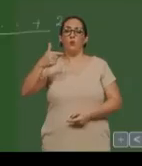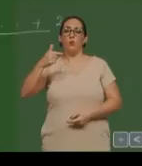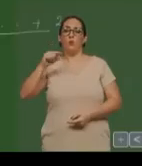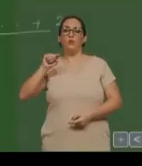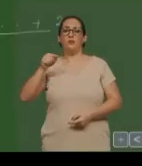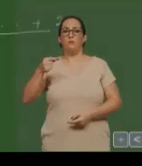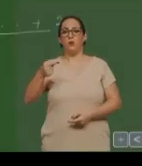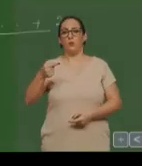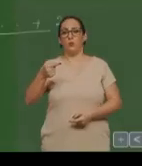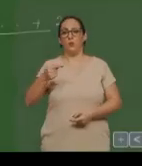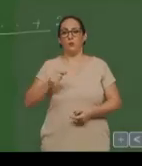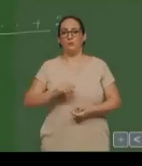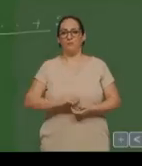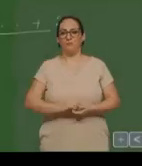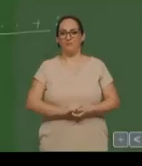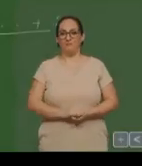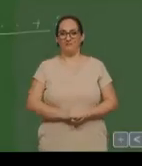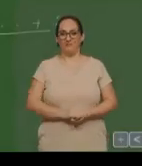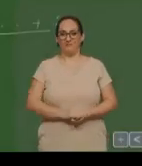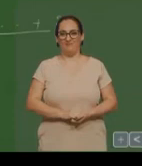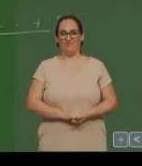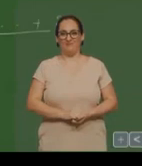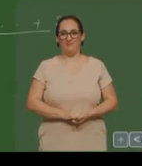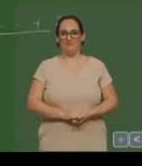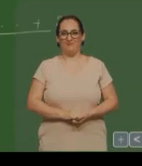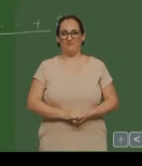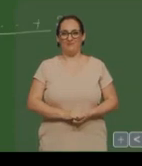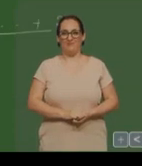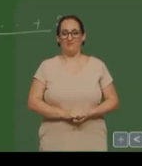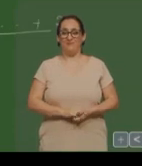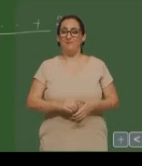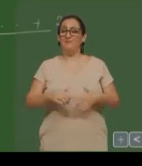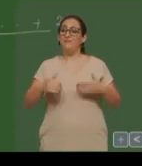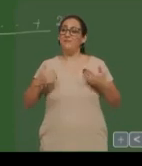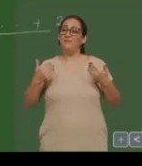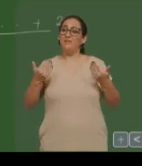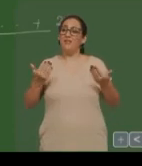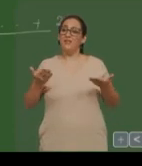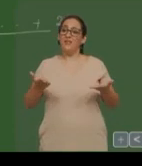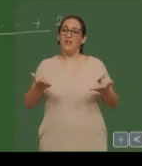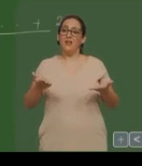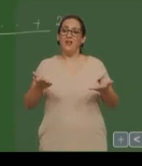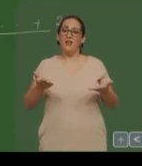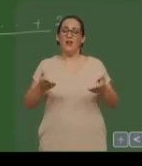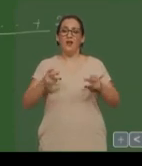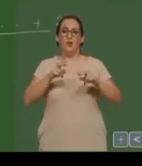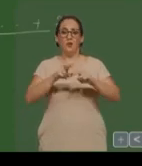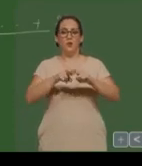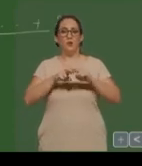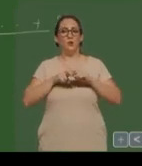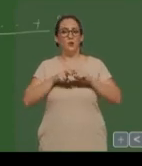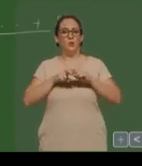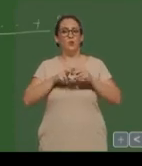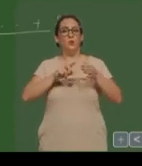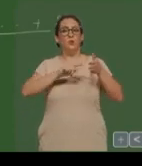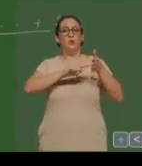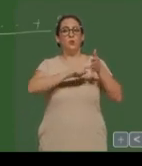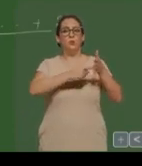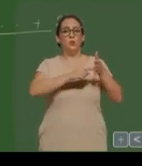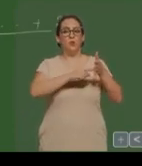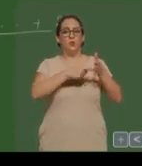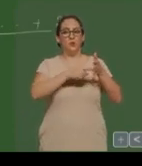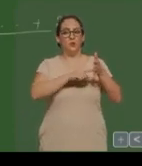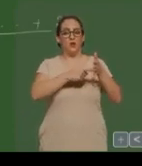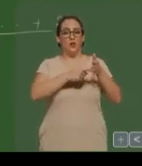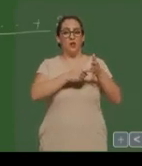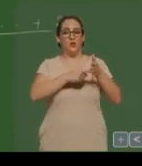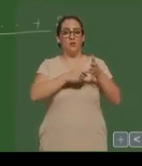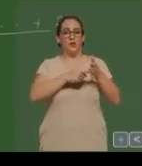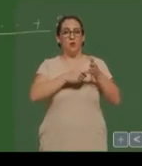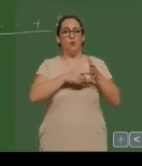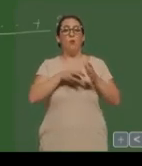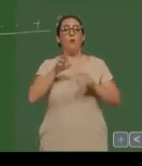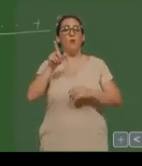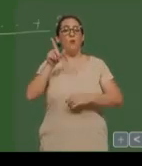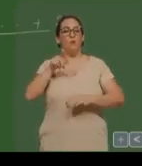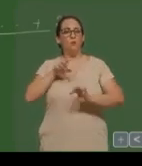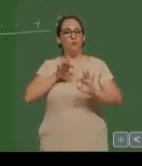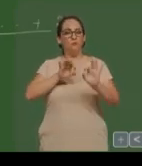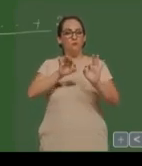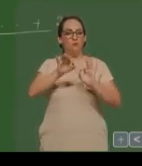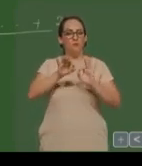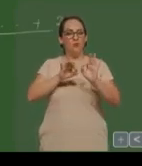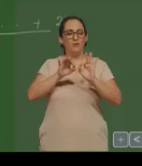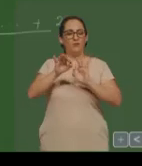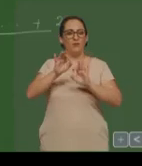2. 1.000. Então, tá aí. A multiplicação, ela é o processo bem